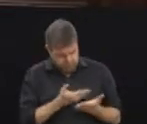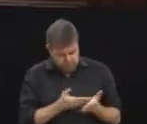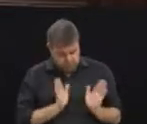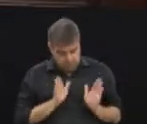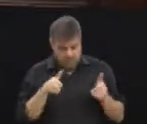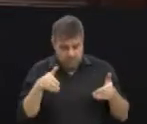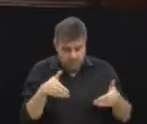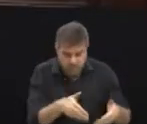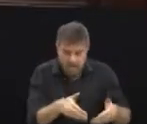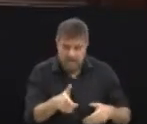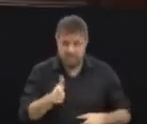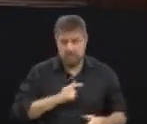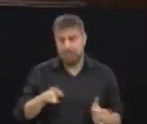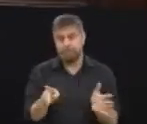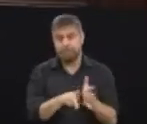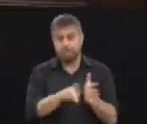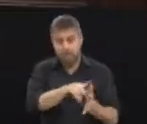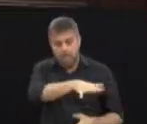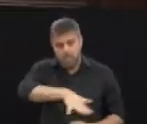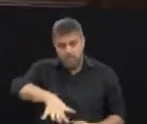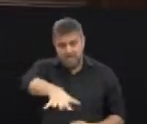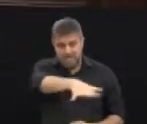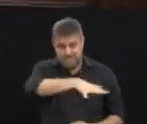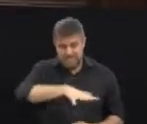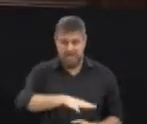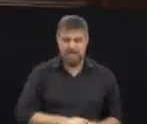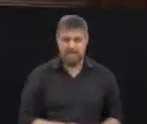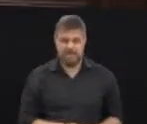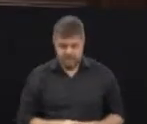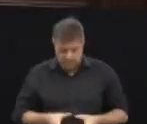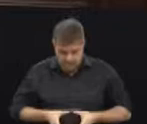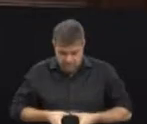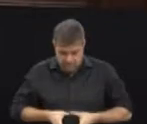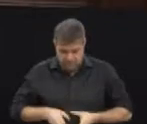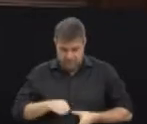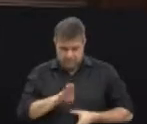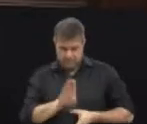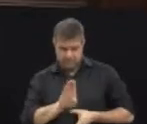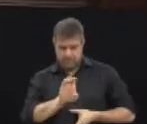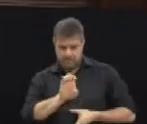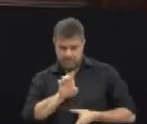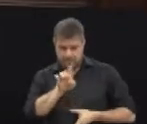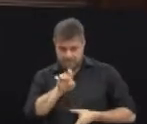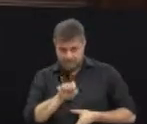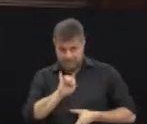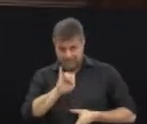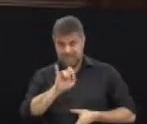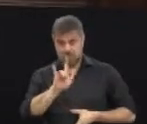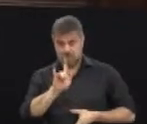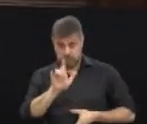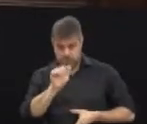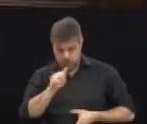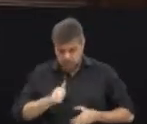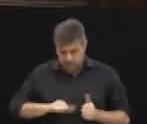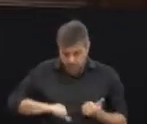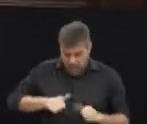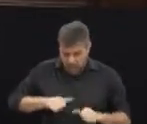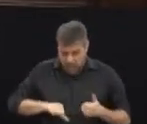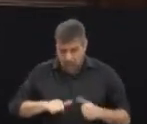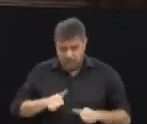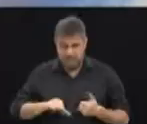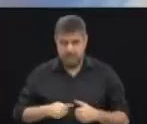mais aprofundado, através de exames hoje que nós temos, que são exames mais evoluídos, no caso, por exemplo, a urodinâmica, que é um exame que